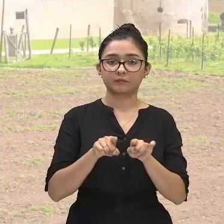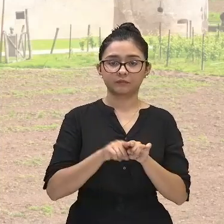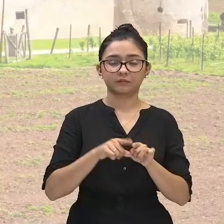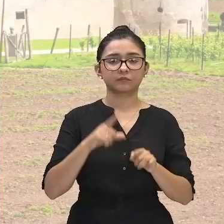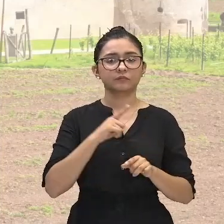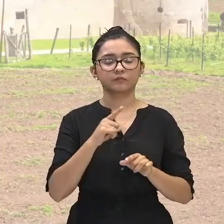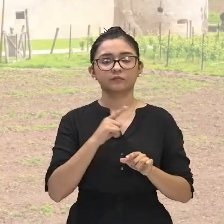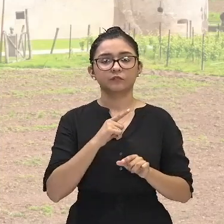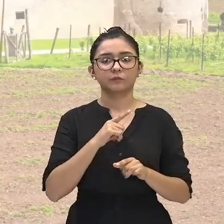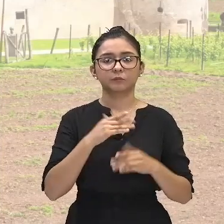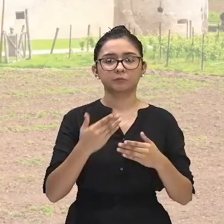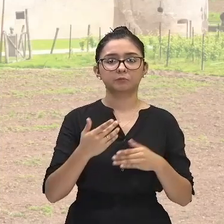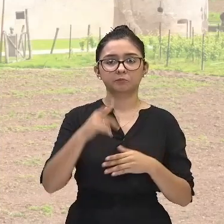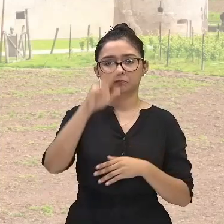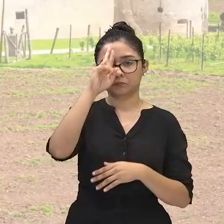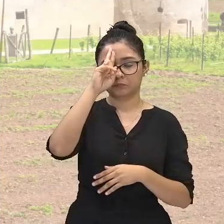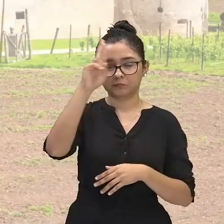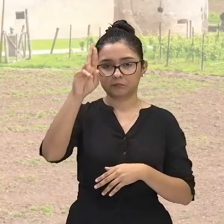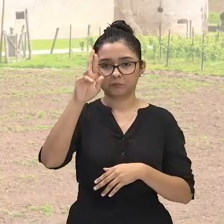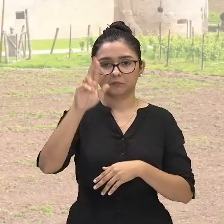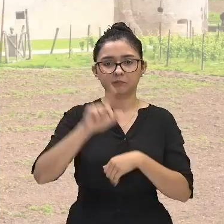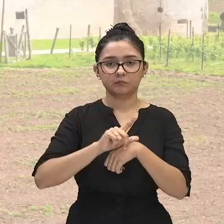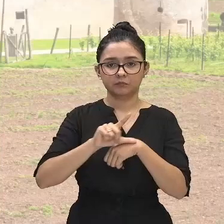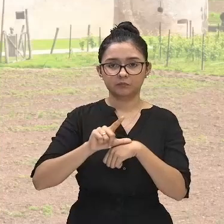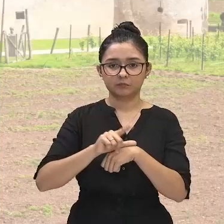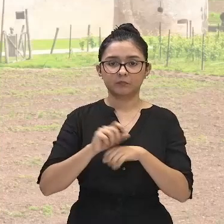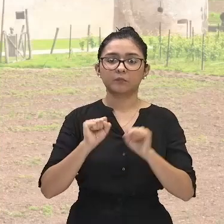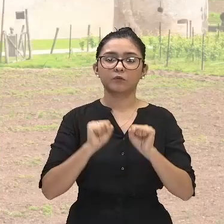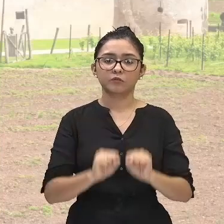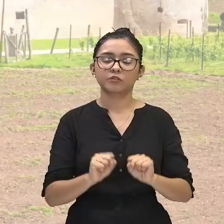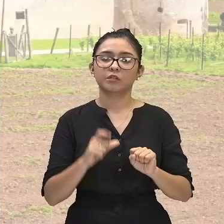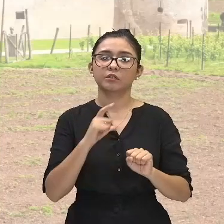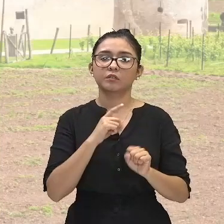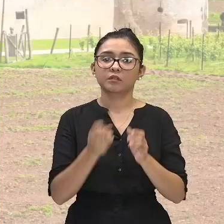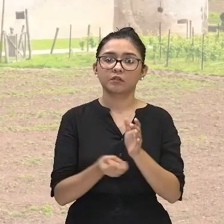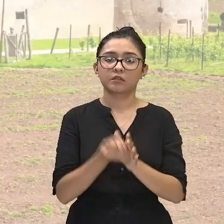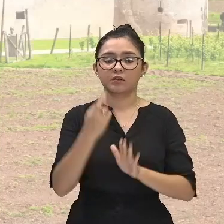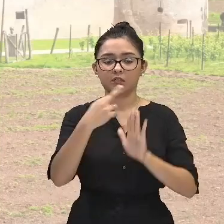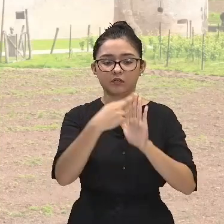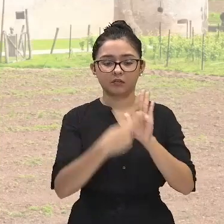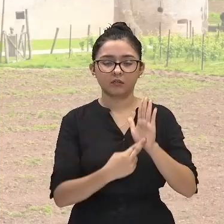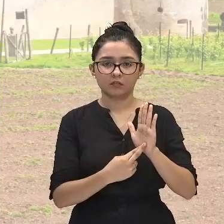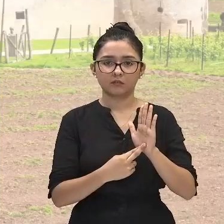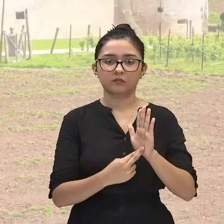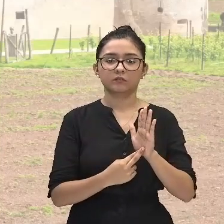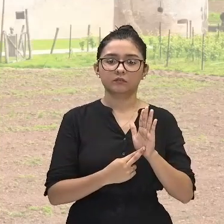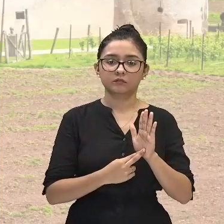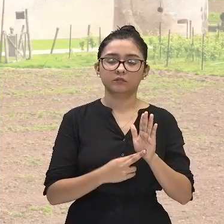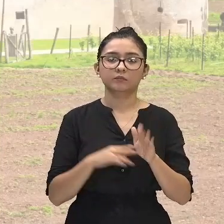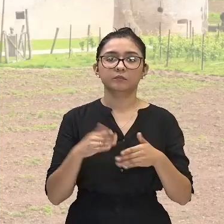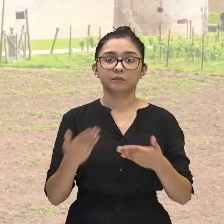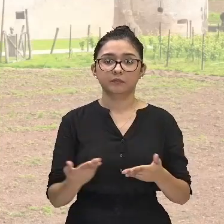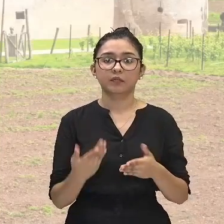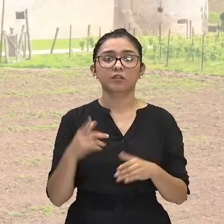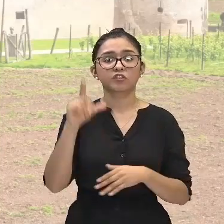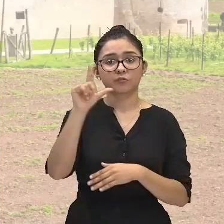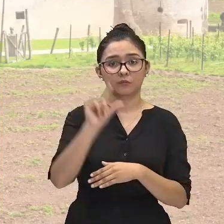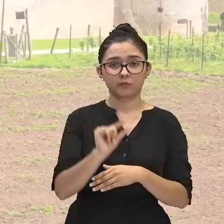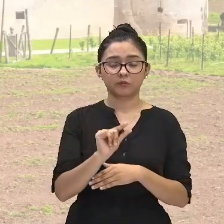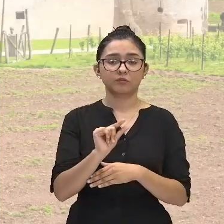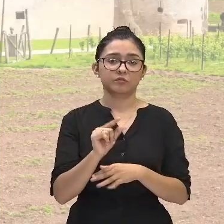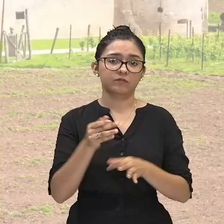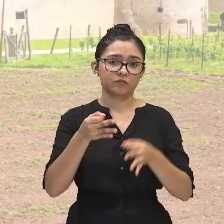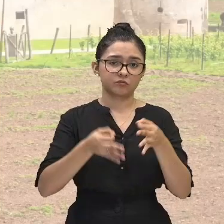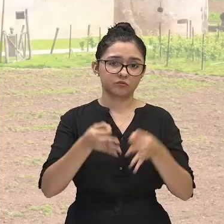central, forte, poderia instituir regulamentações para garantir que as cargas tributárias fossem mais justas